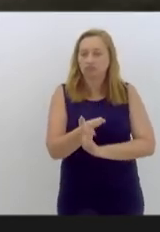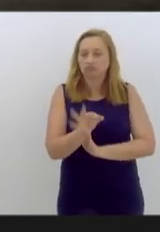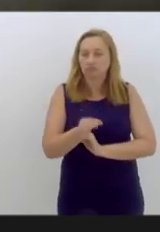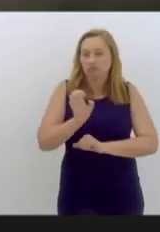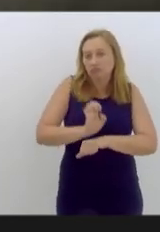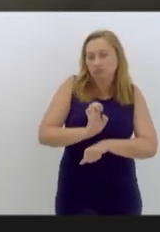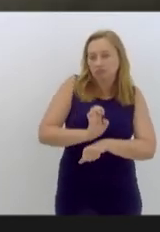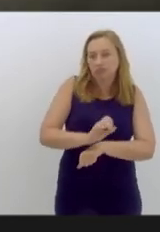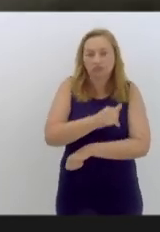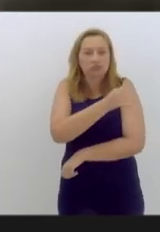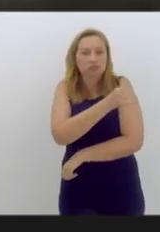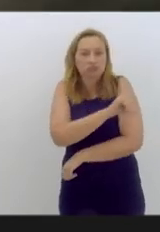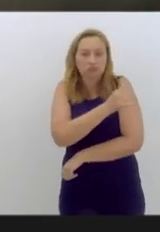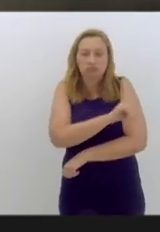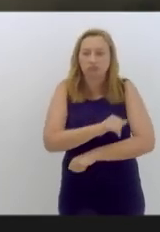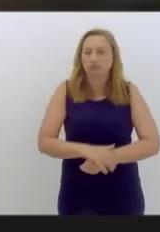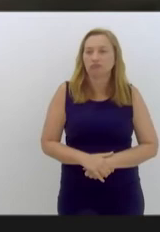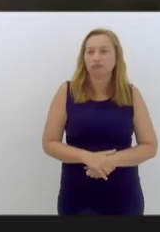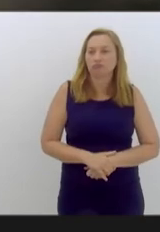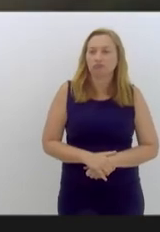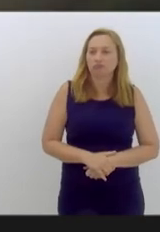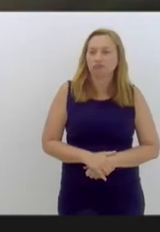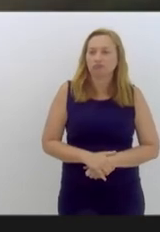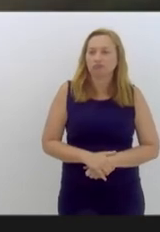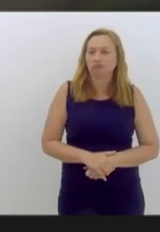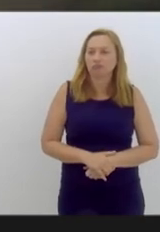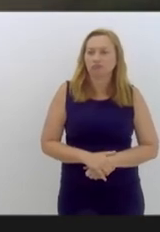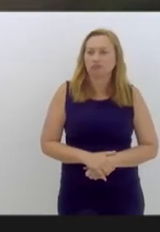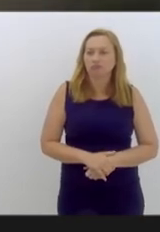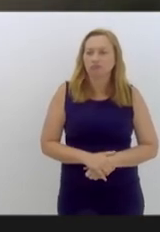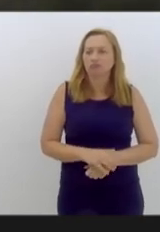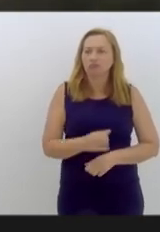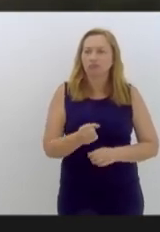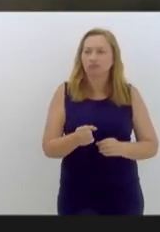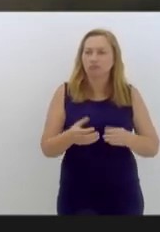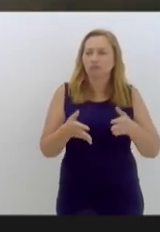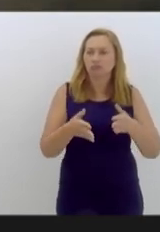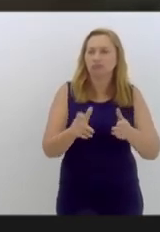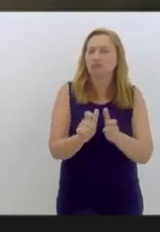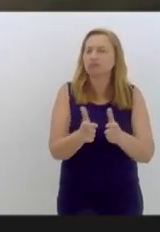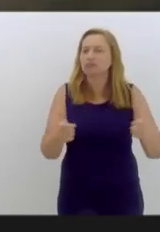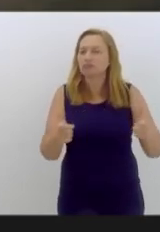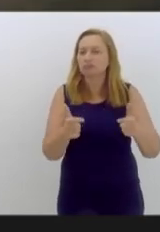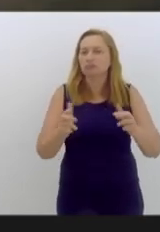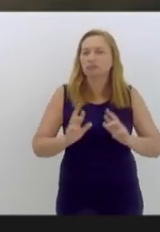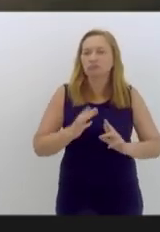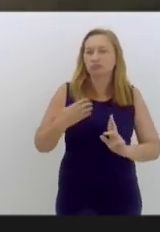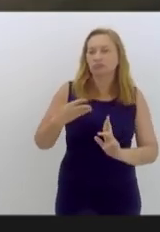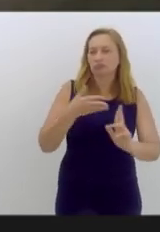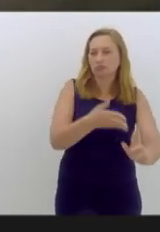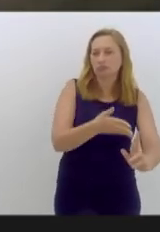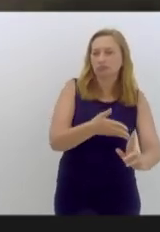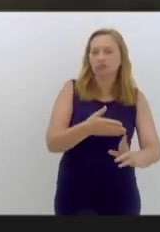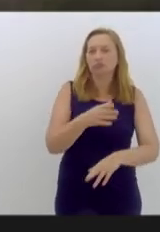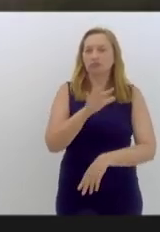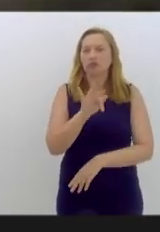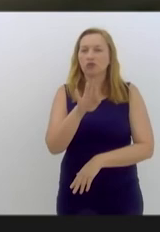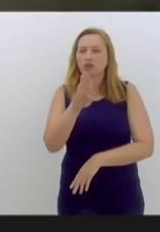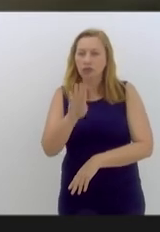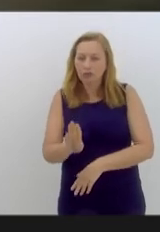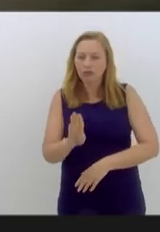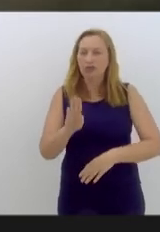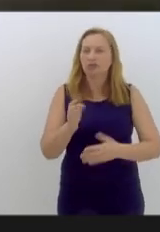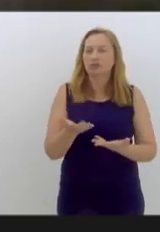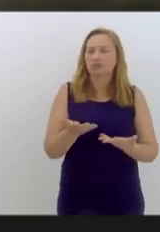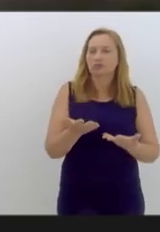no Estado do Rio de Janeiro, o Estado ele faz uma contrapartida muito grande no que se refere ao recurso do Fundeb, e aí acaba que